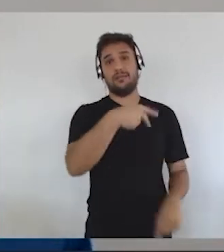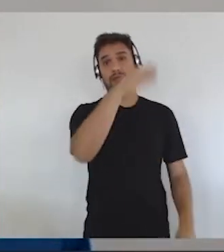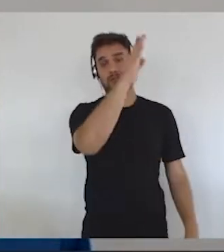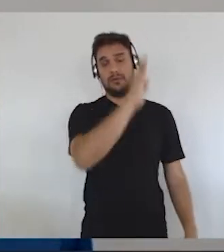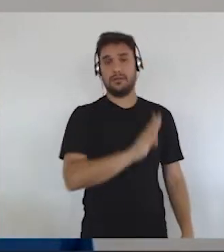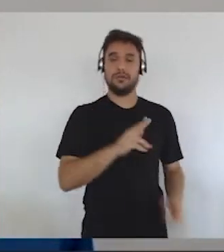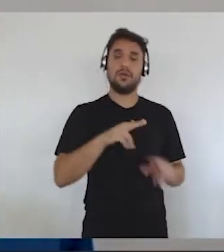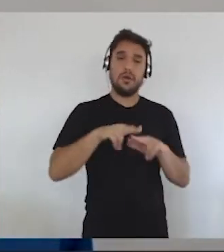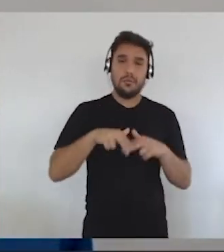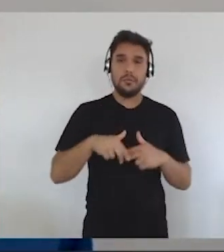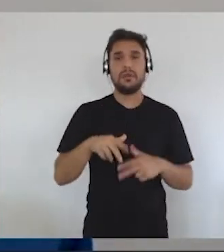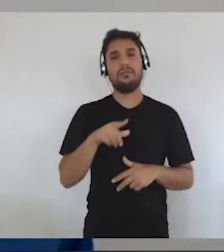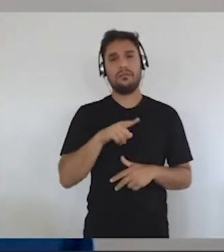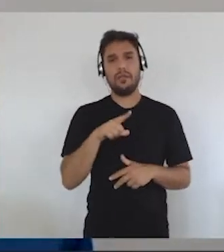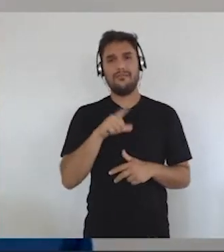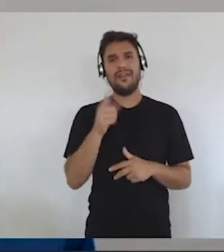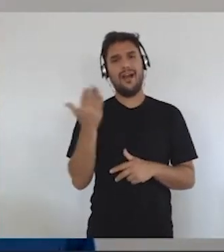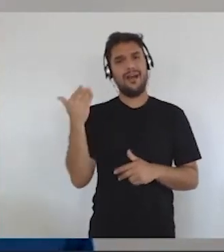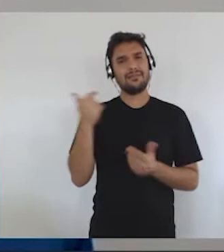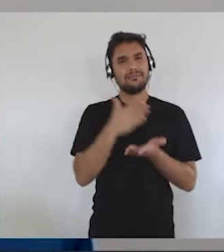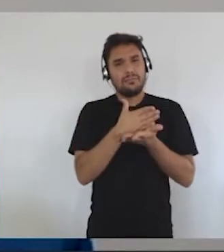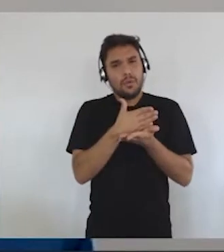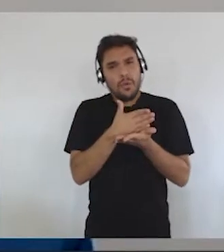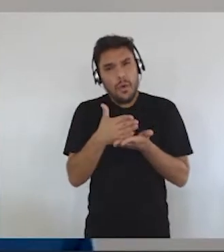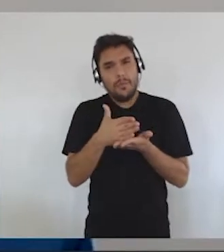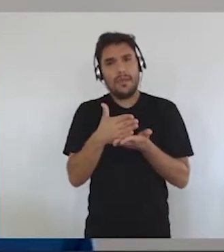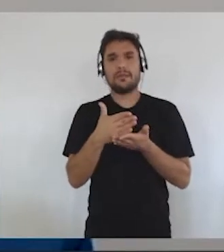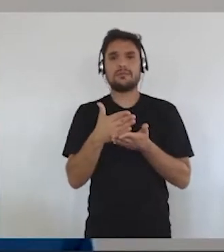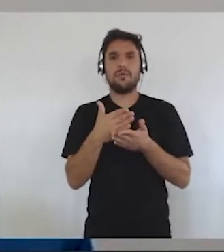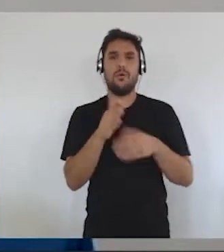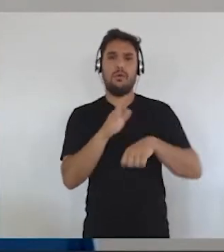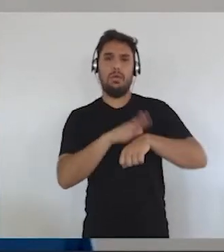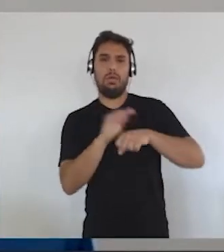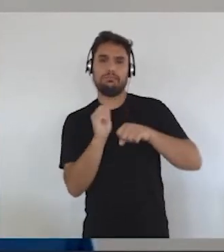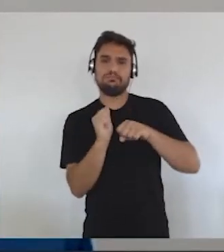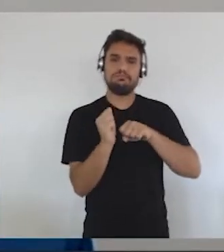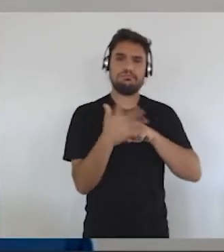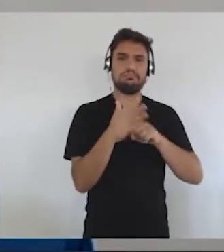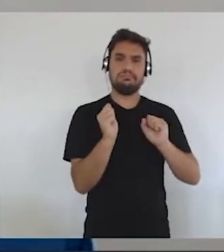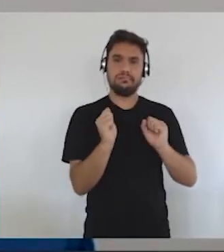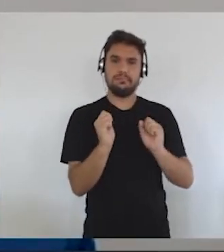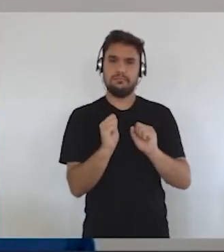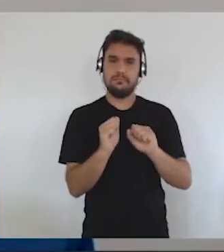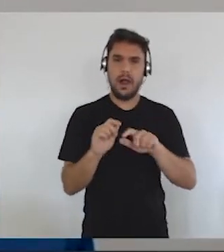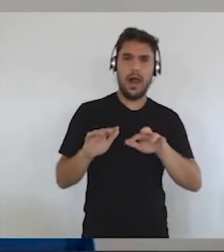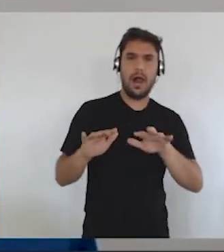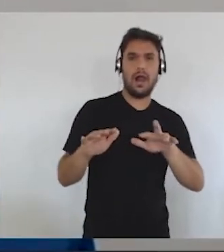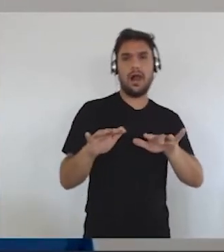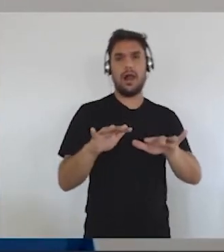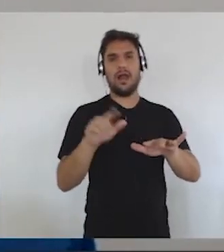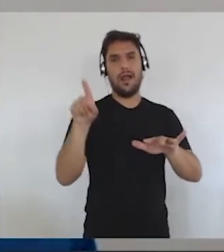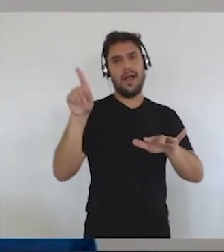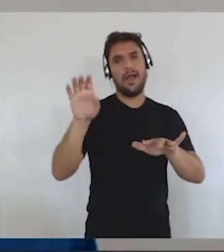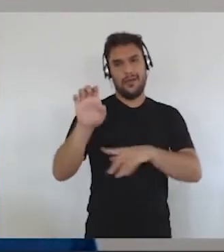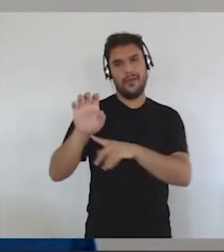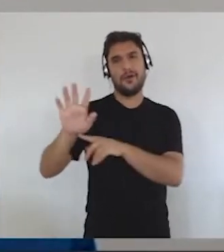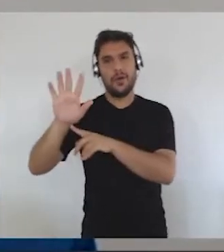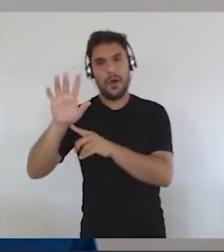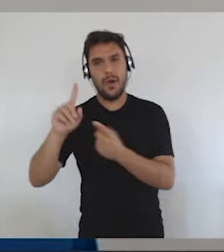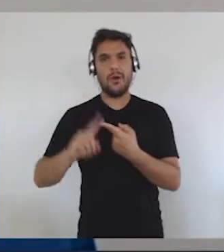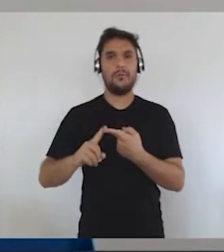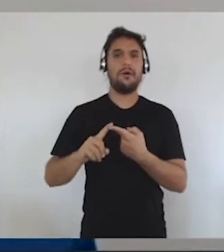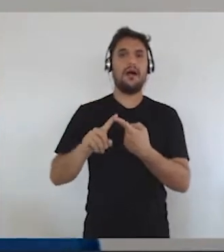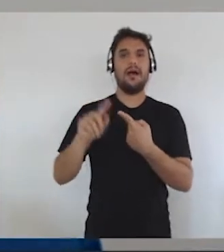Então, houve, no início do período de atingimento na Europa,